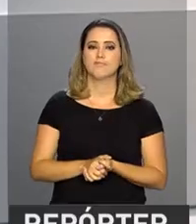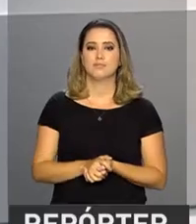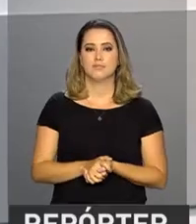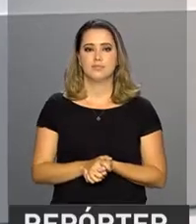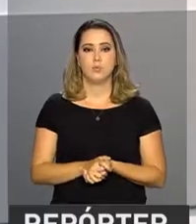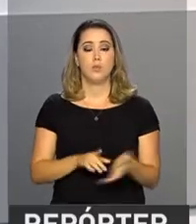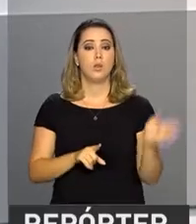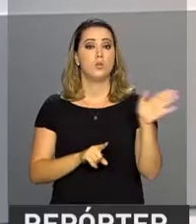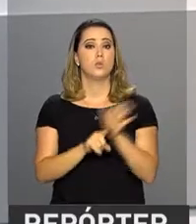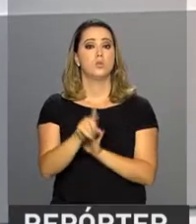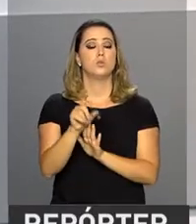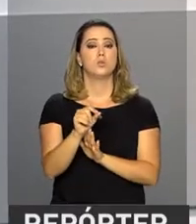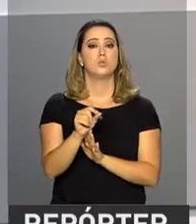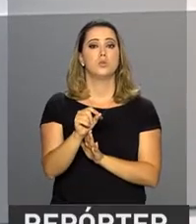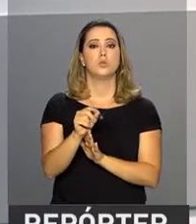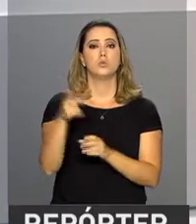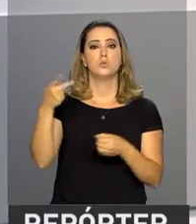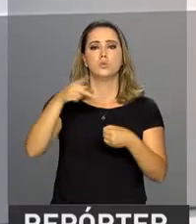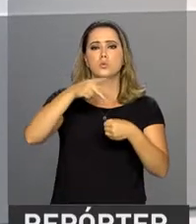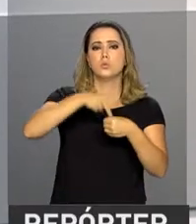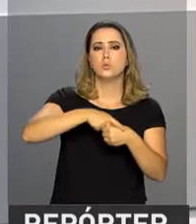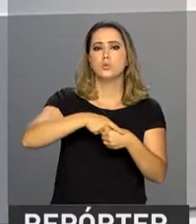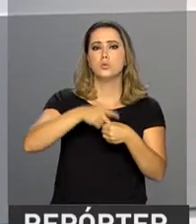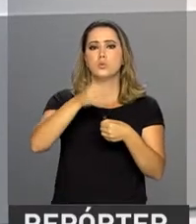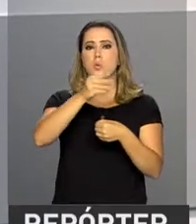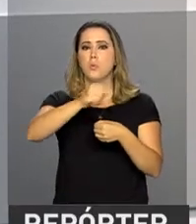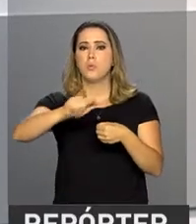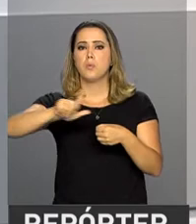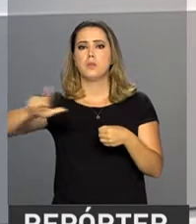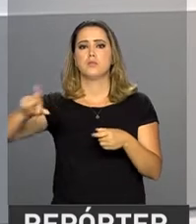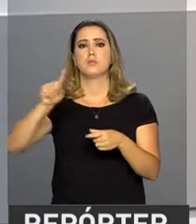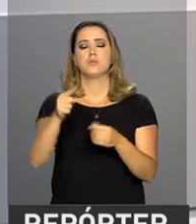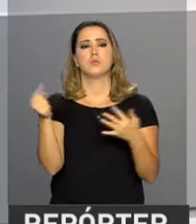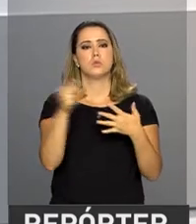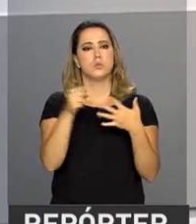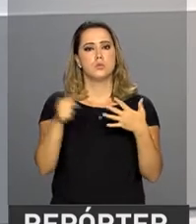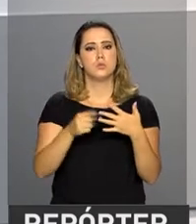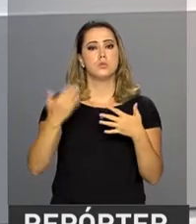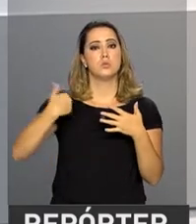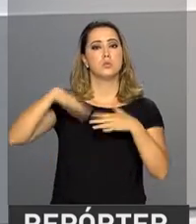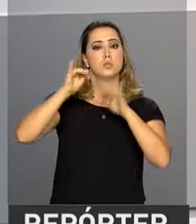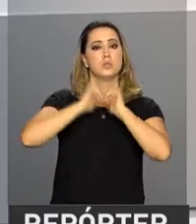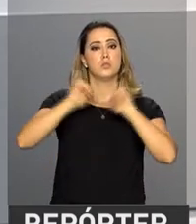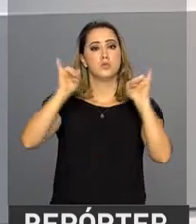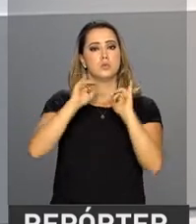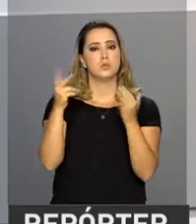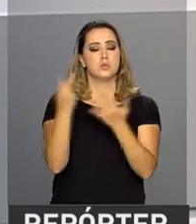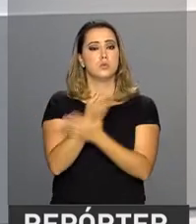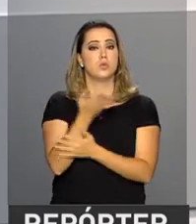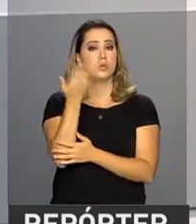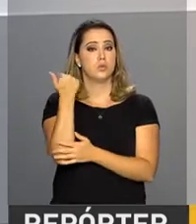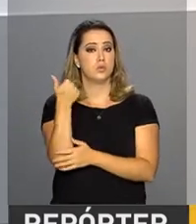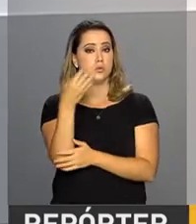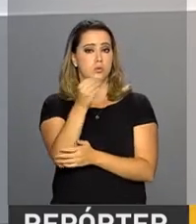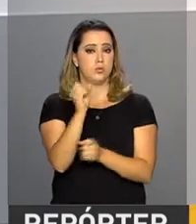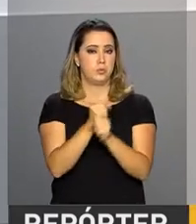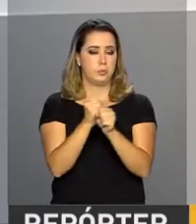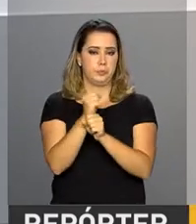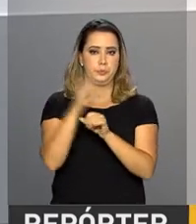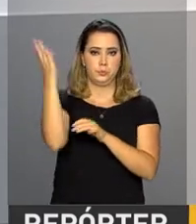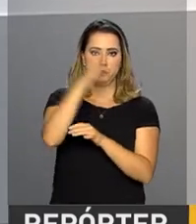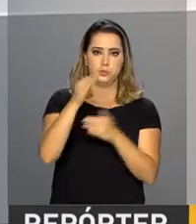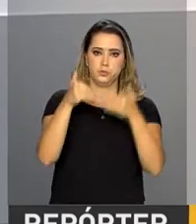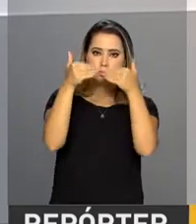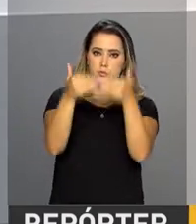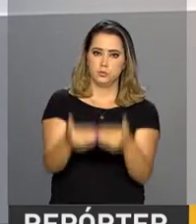as descobertas de petróleo na camada do pré sal estão entre os anúncios mais importantes da última década e coloca o brasil em uma